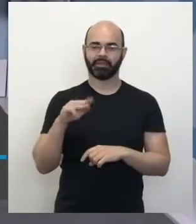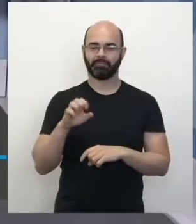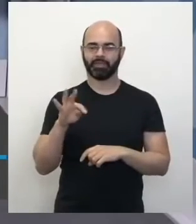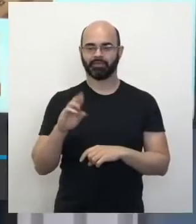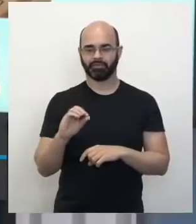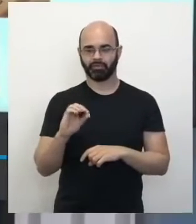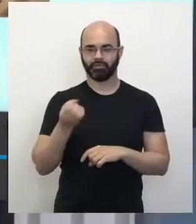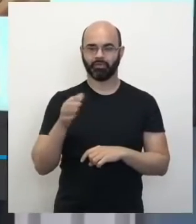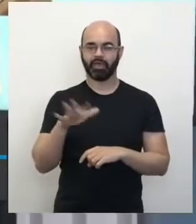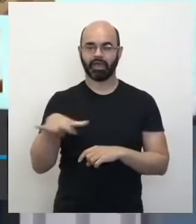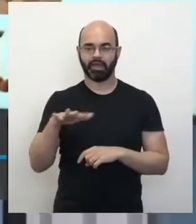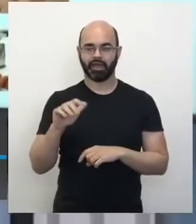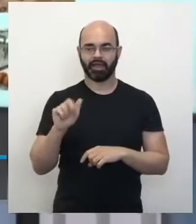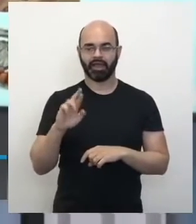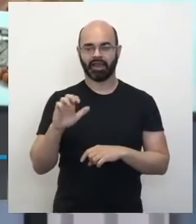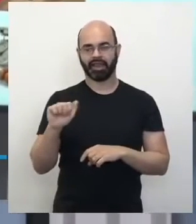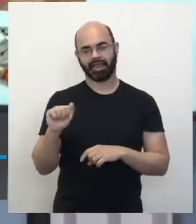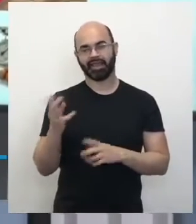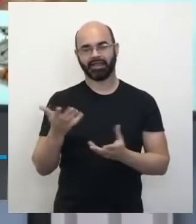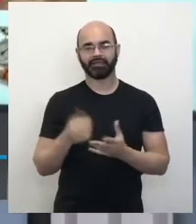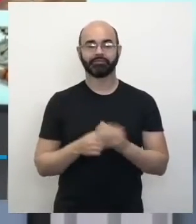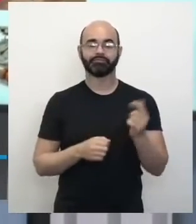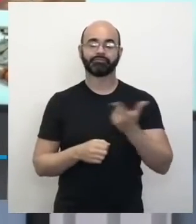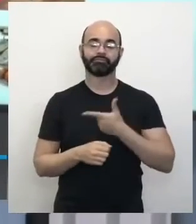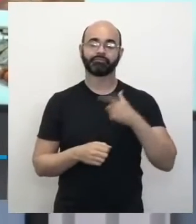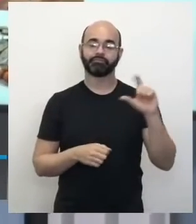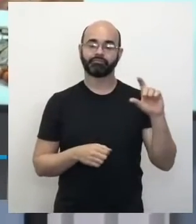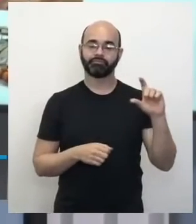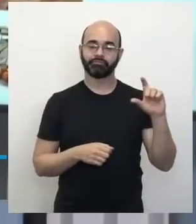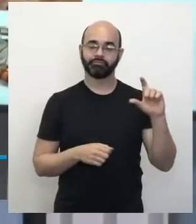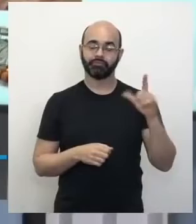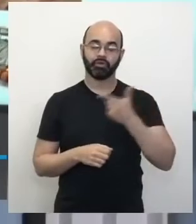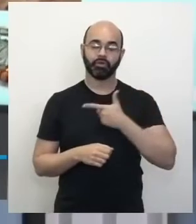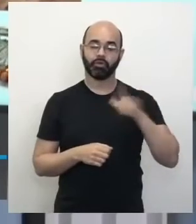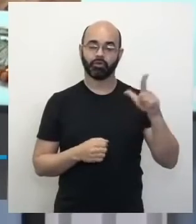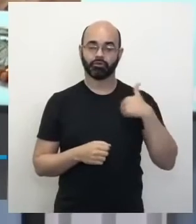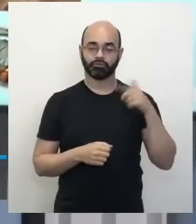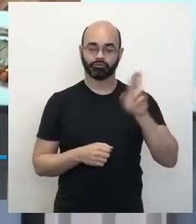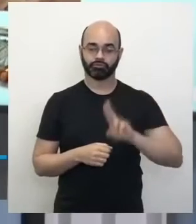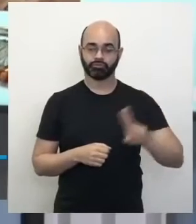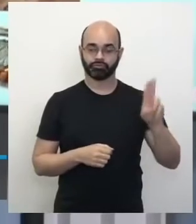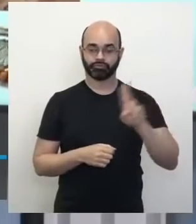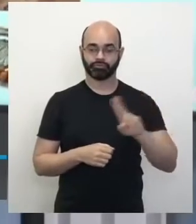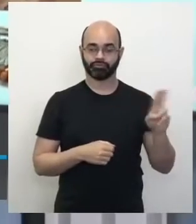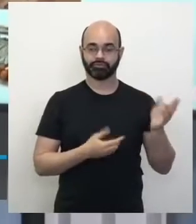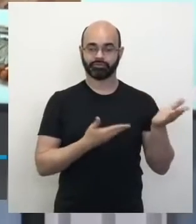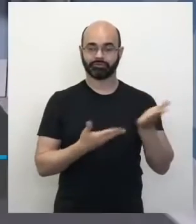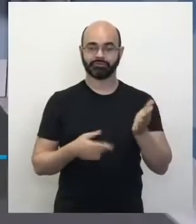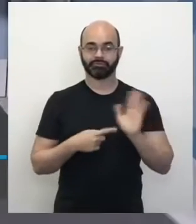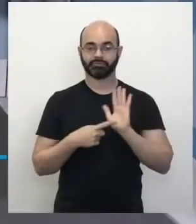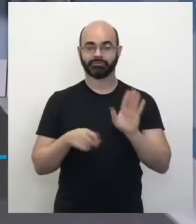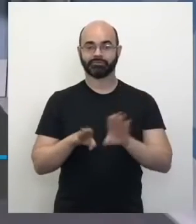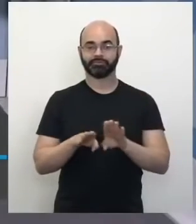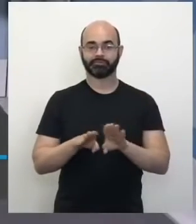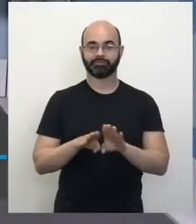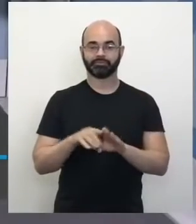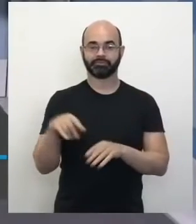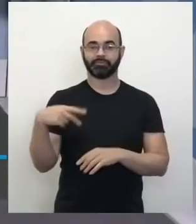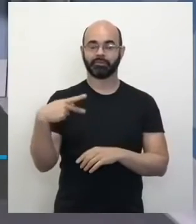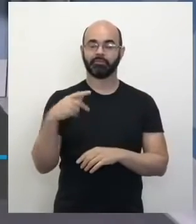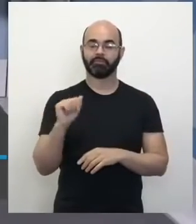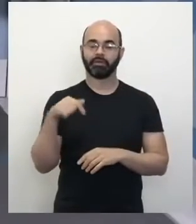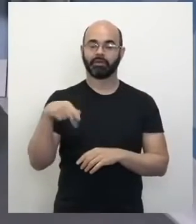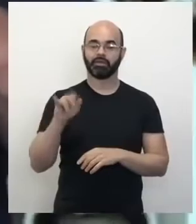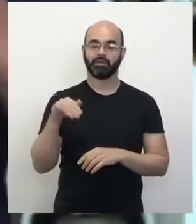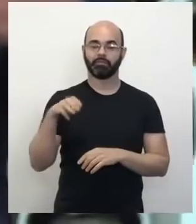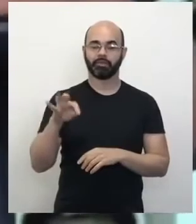gente utilizou. E eu trouxe mais um instrumento de medida aqui, ó. Boa, de vamos lá. comprimento, né? Que é o paquímetro. Será que